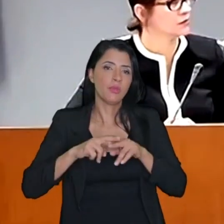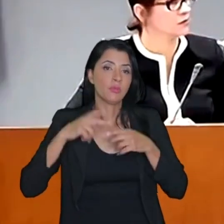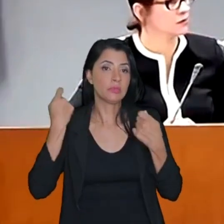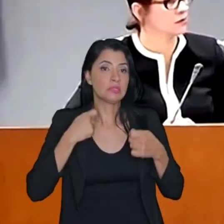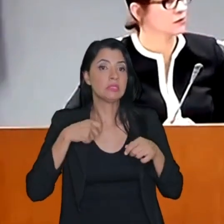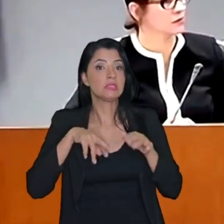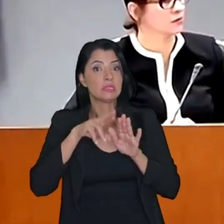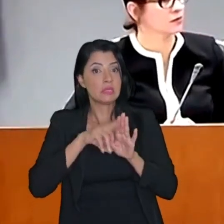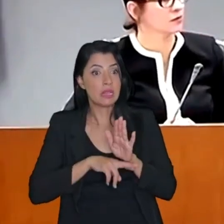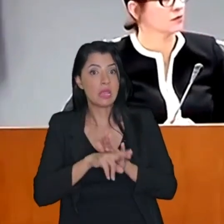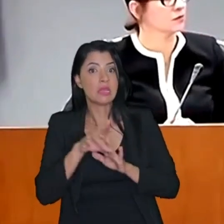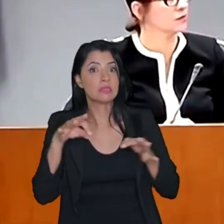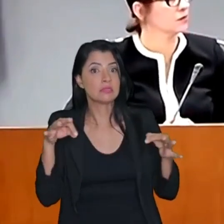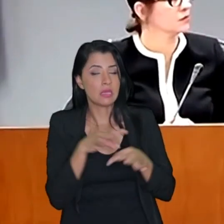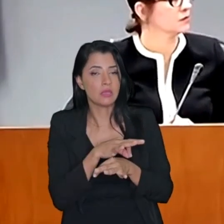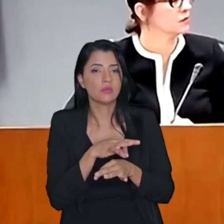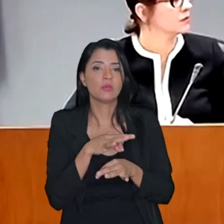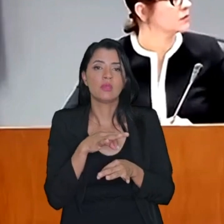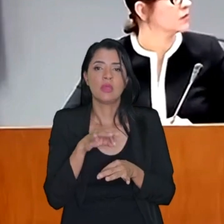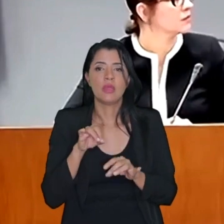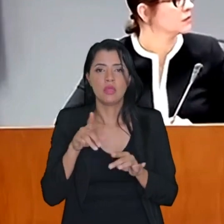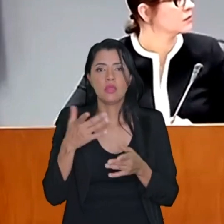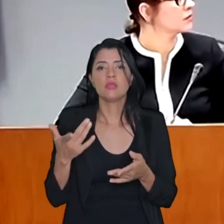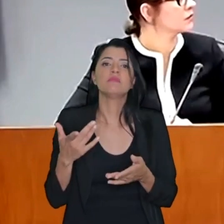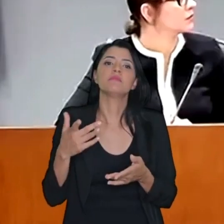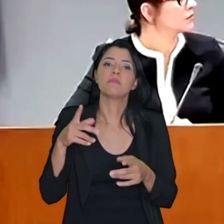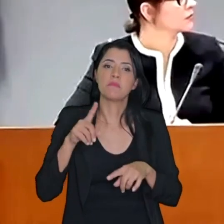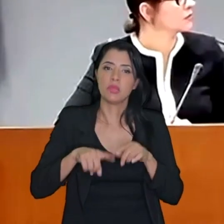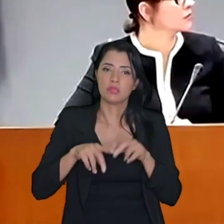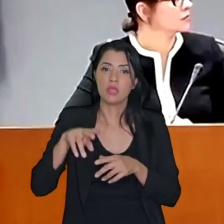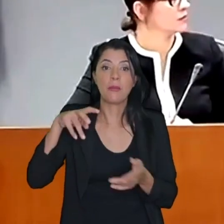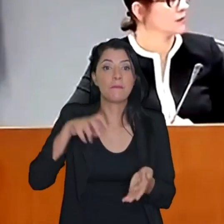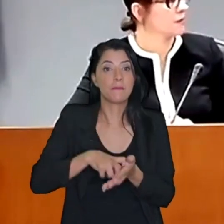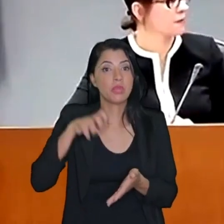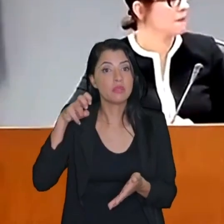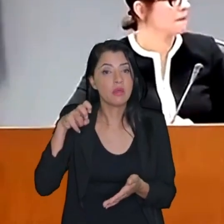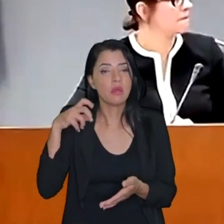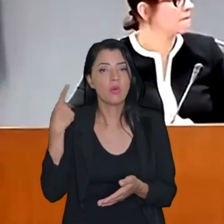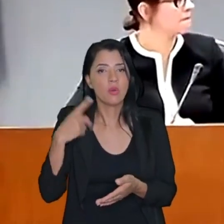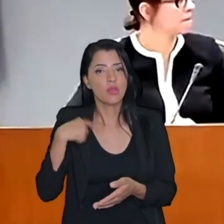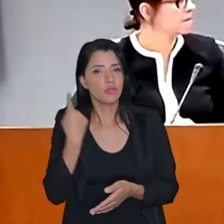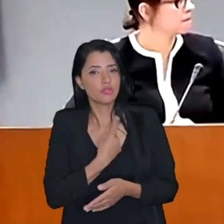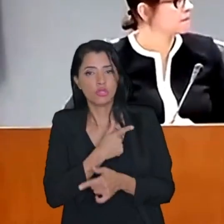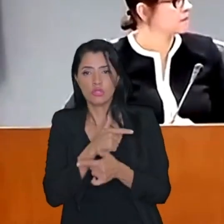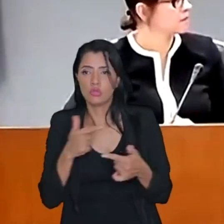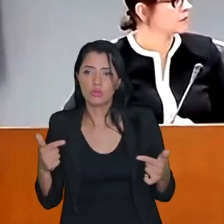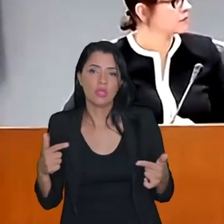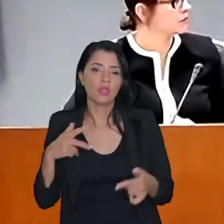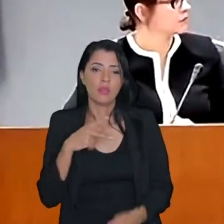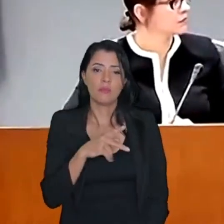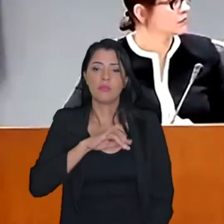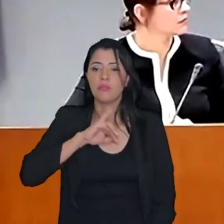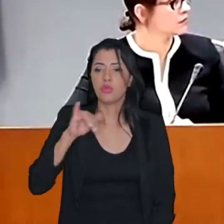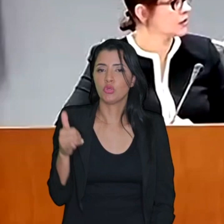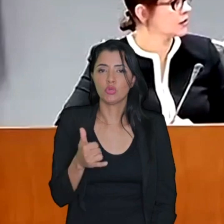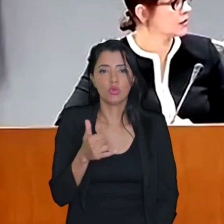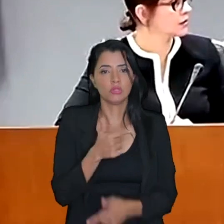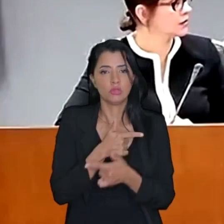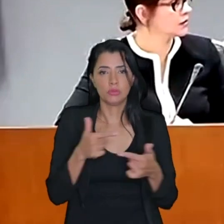tem que ser regulada em lei, especialmente em matéria penal. Em matéria penal, enquanto a gente não tem RPPJ,